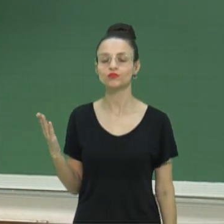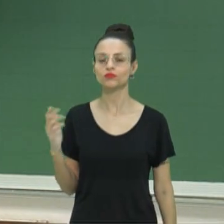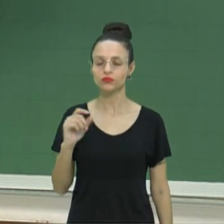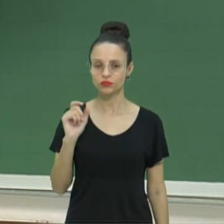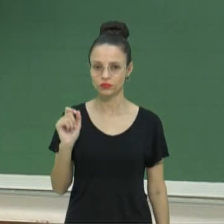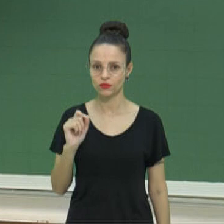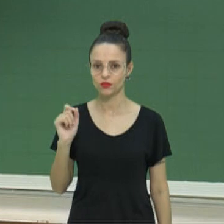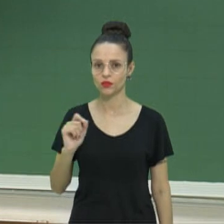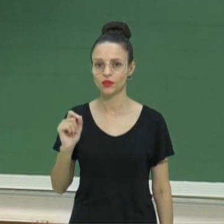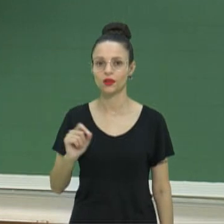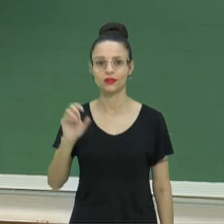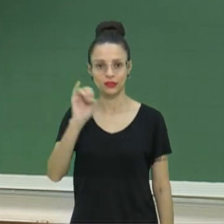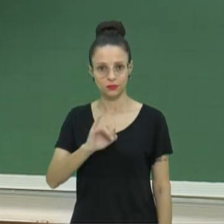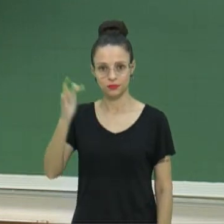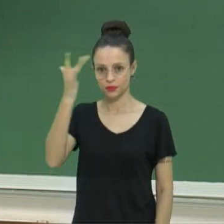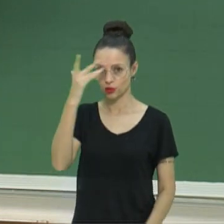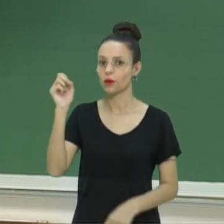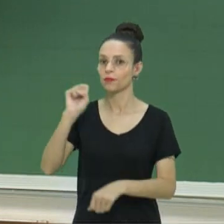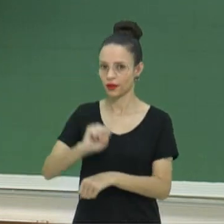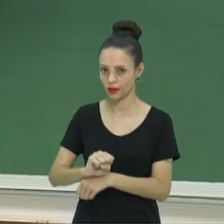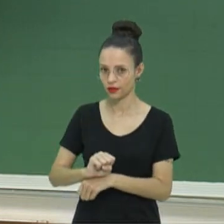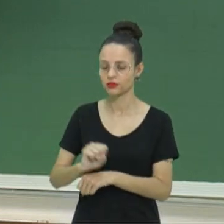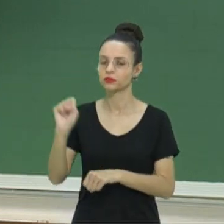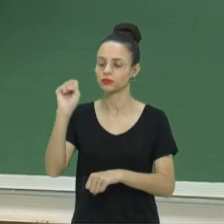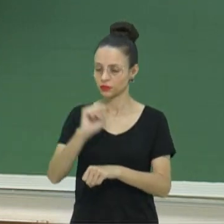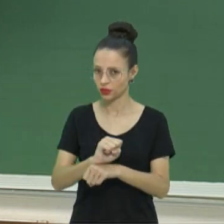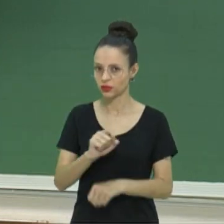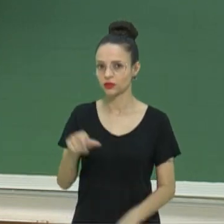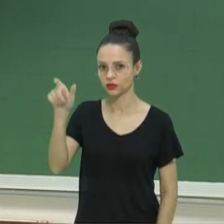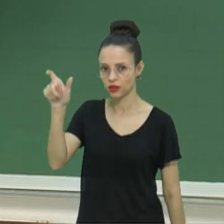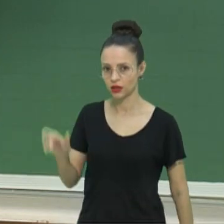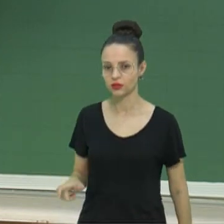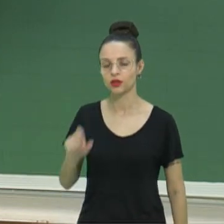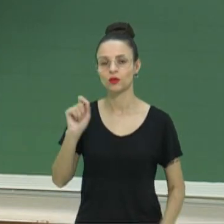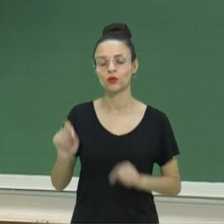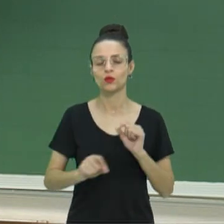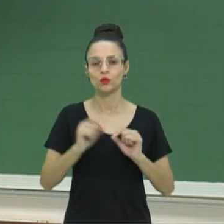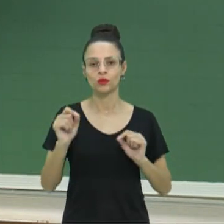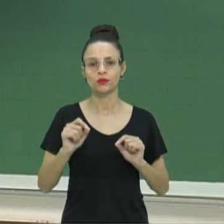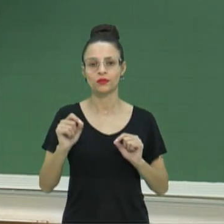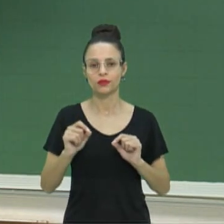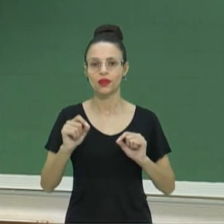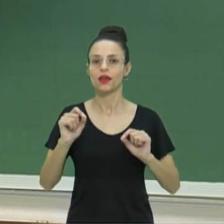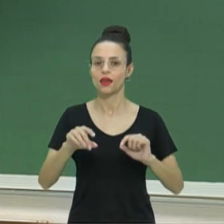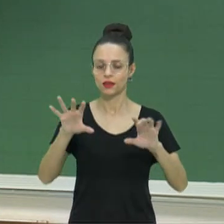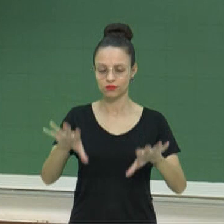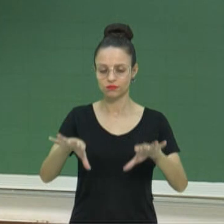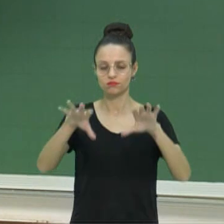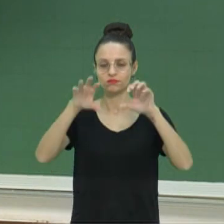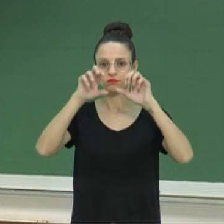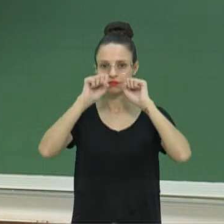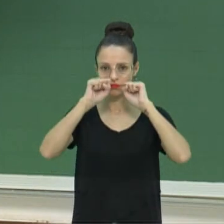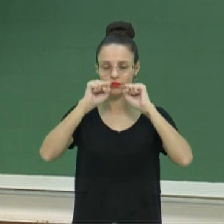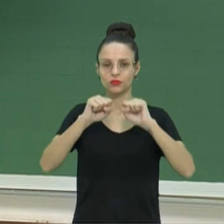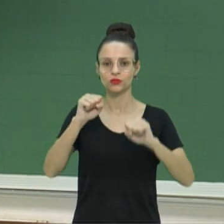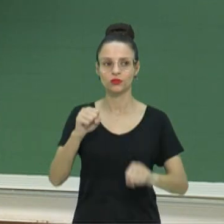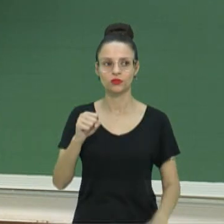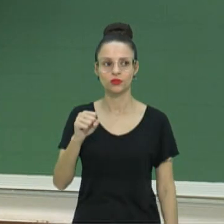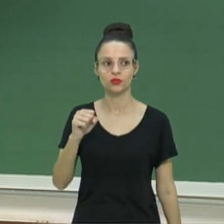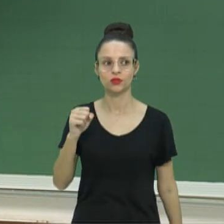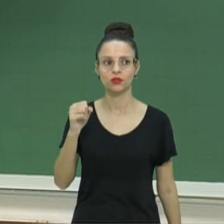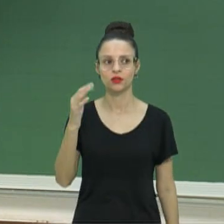em repouso, né? Não durante a atividade física, em repouso, é contado através da inspiração. Então você pode colocar a mão